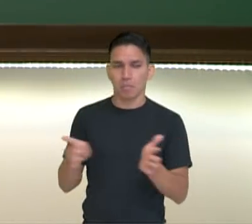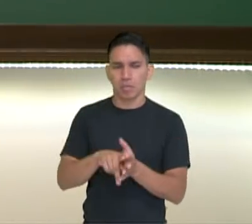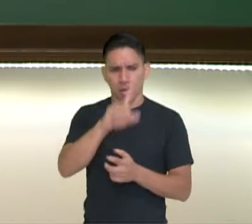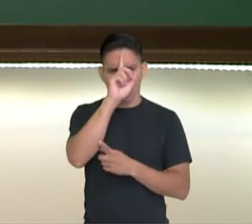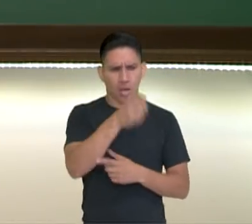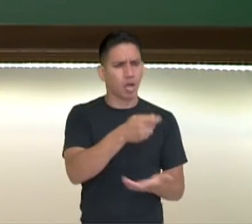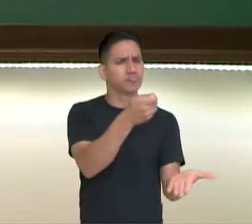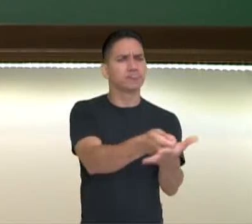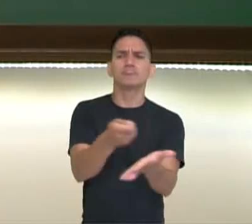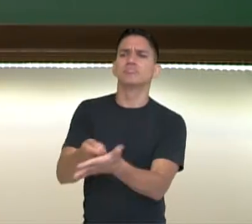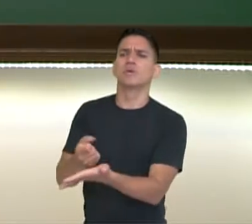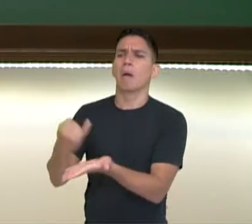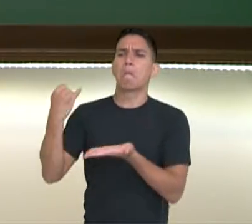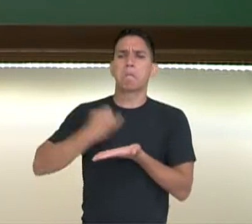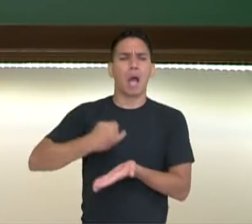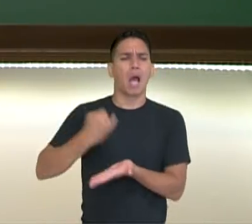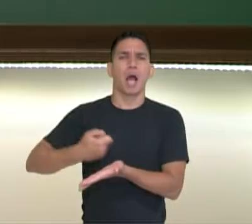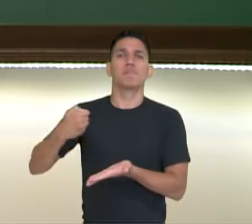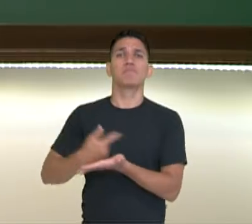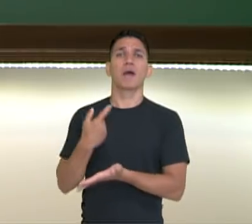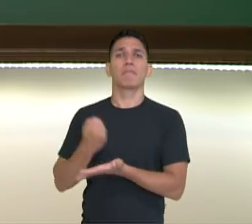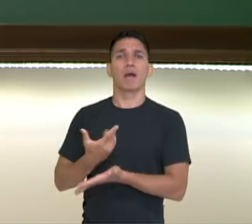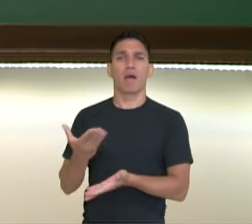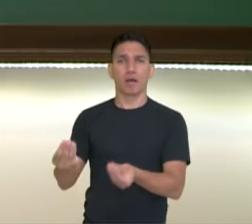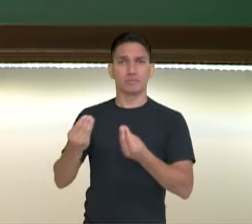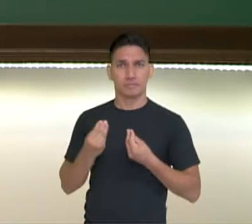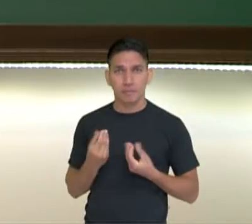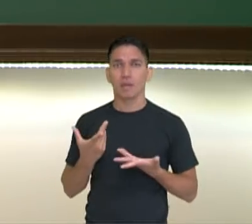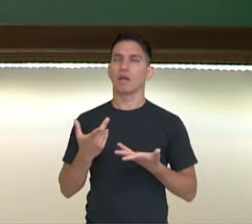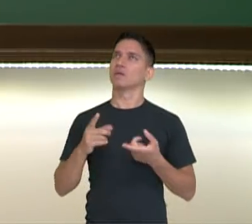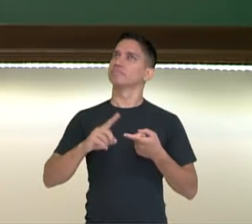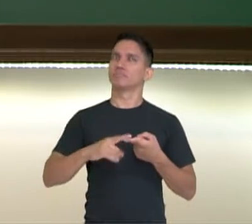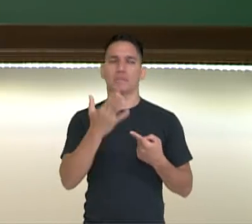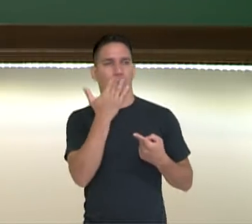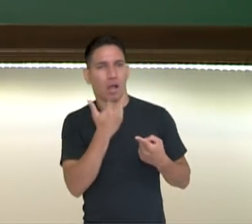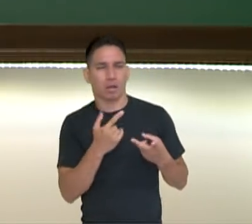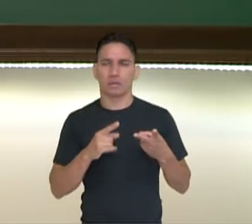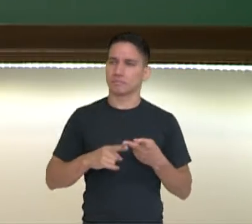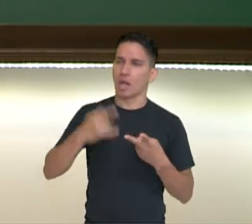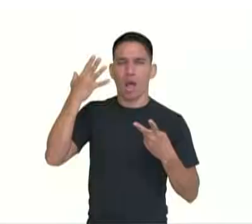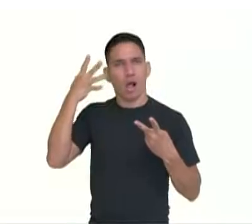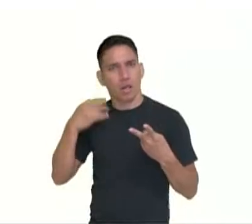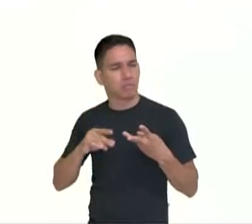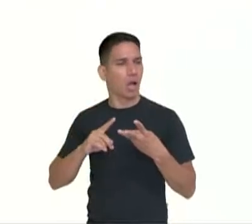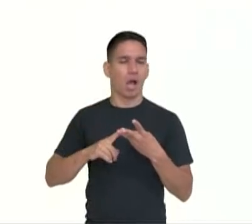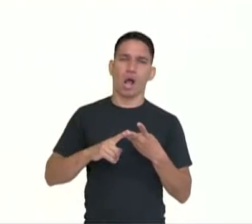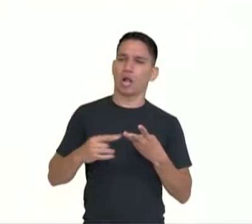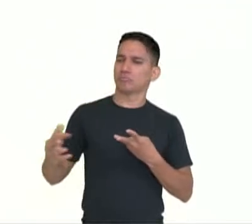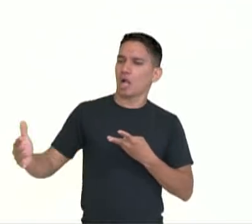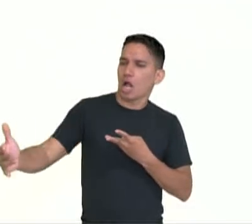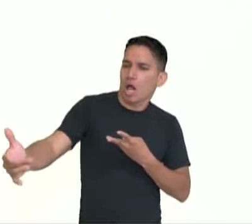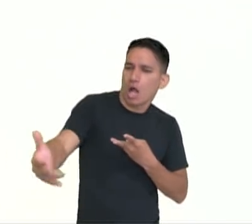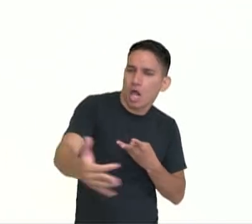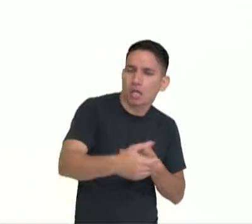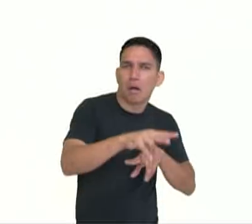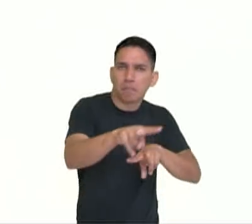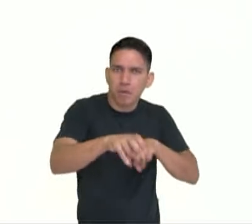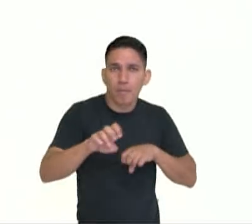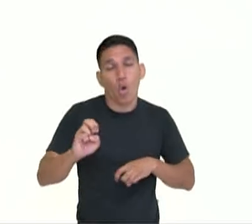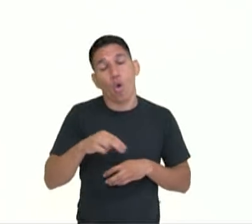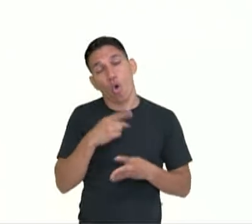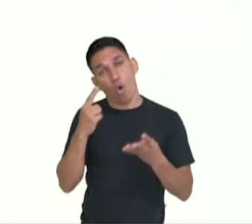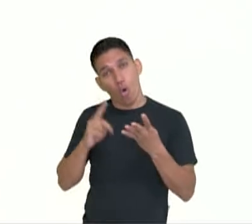da população em forma de bens materiais, alimentos, rebanhos, sementes, ou do trabalho